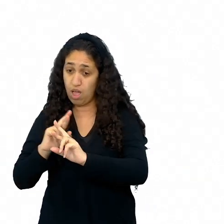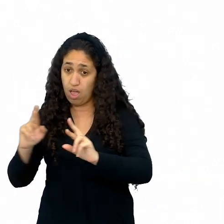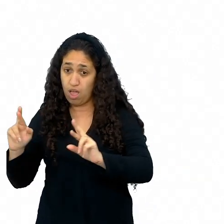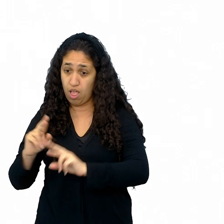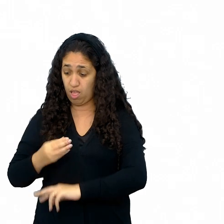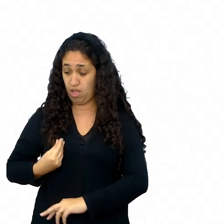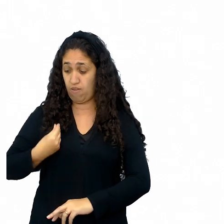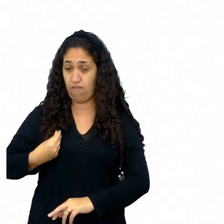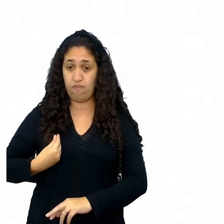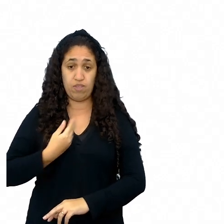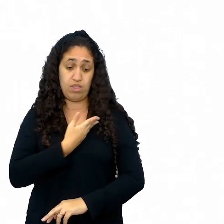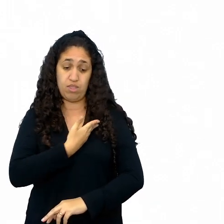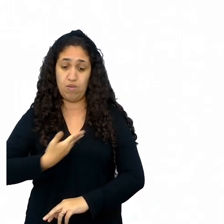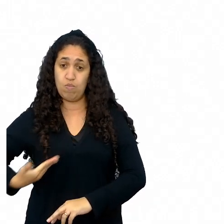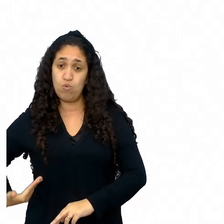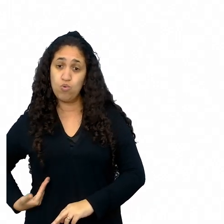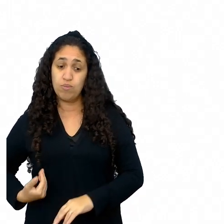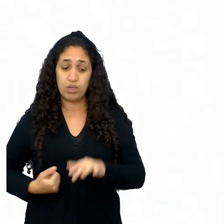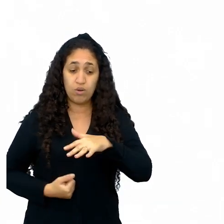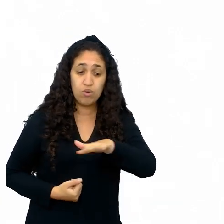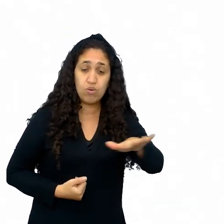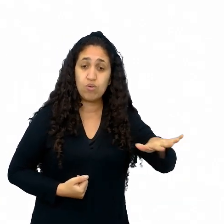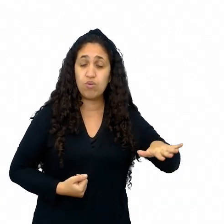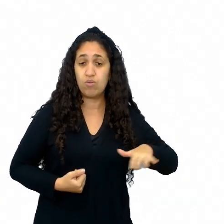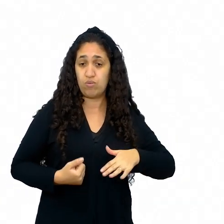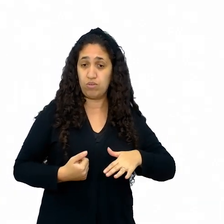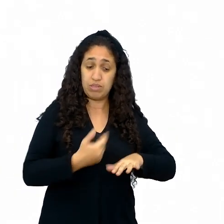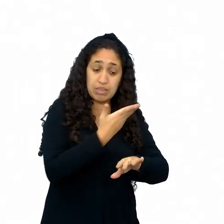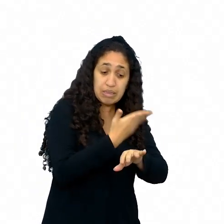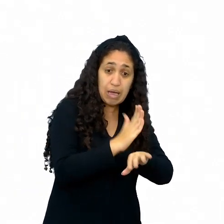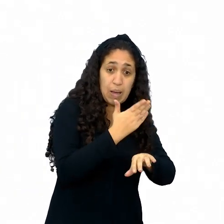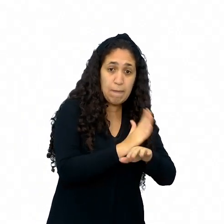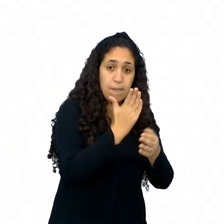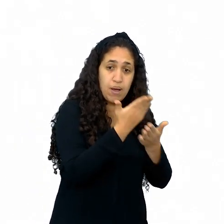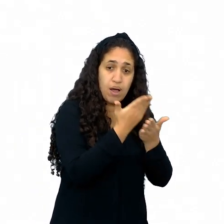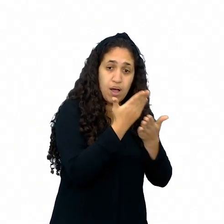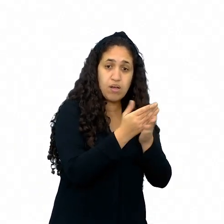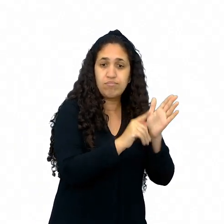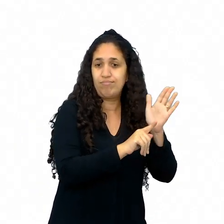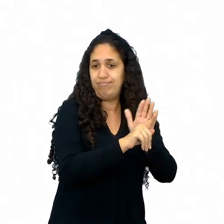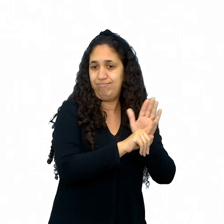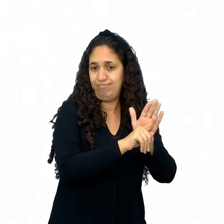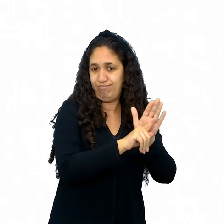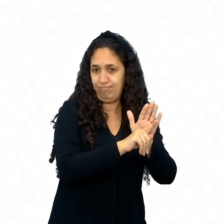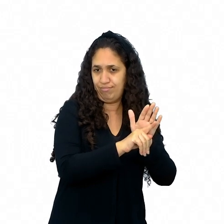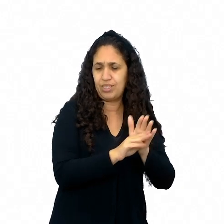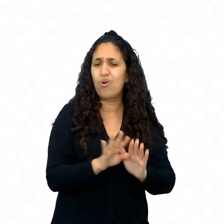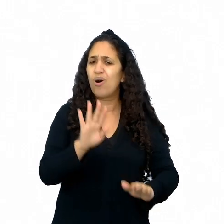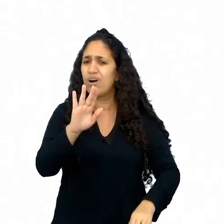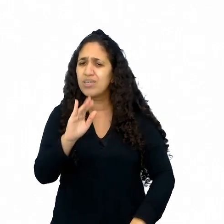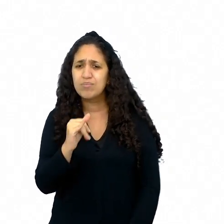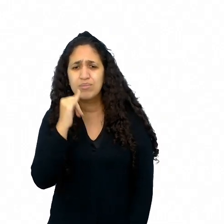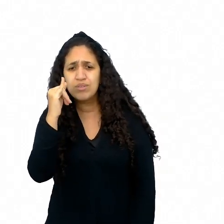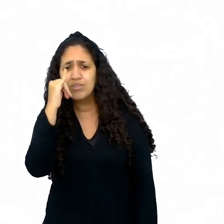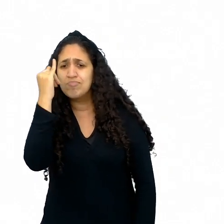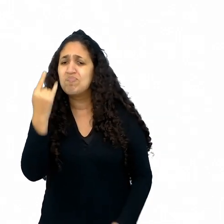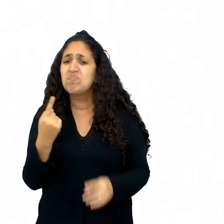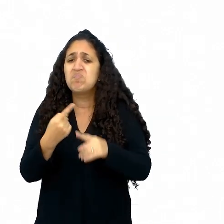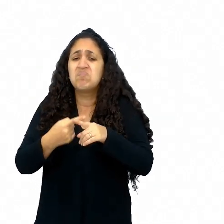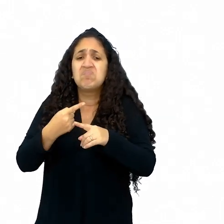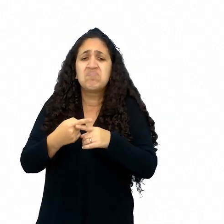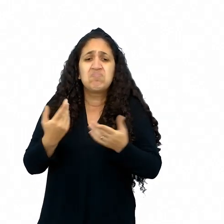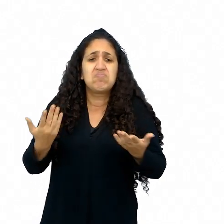vida pública, quanto ao campo das práticas de estudo e pesquisa. Por que é tão importante olhar para o campo